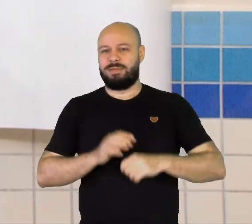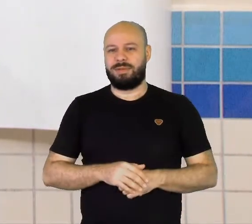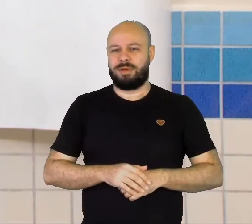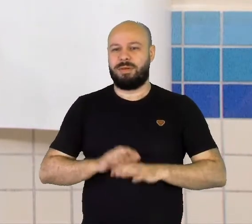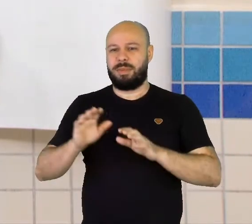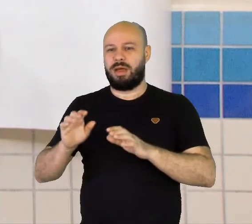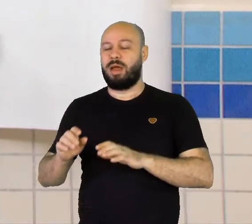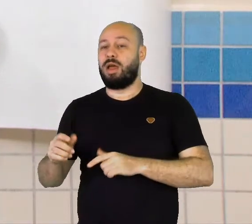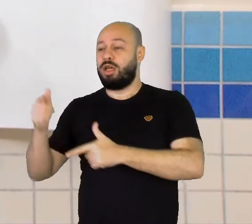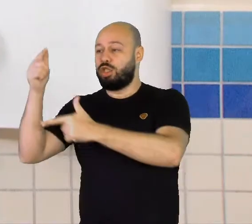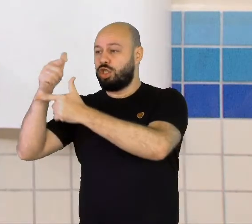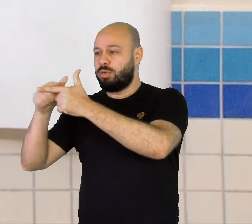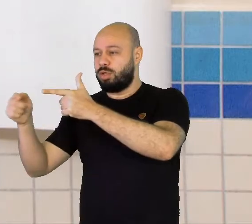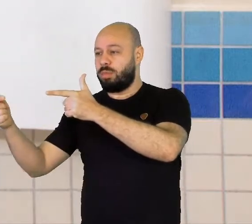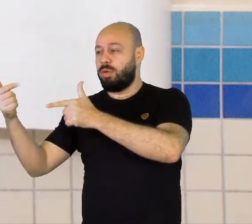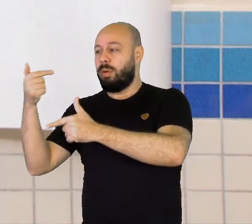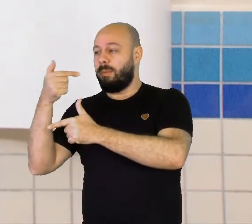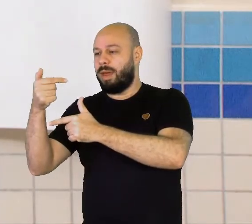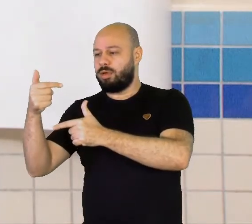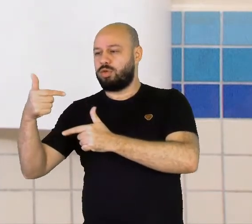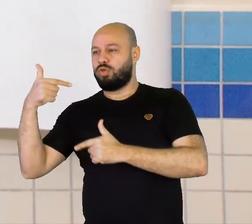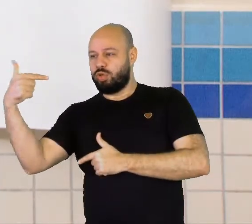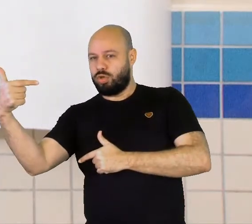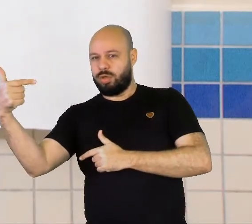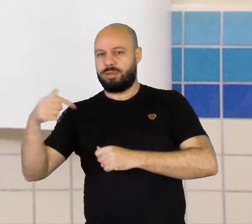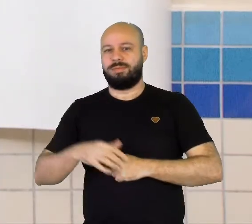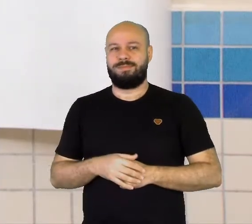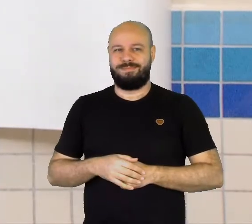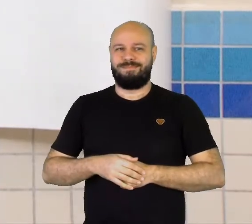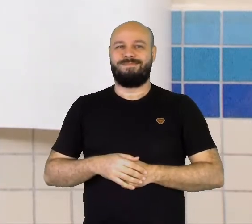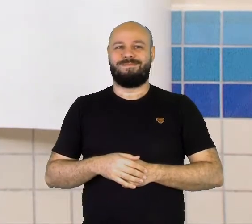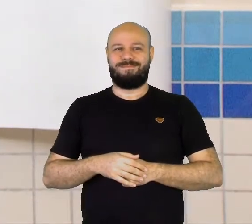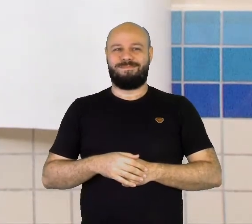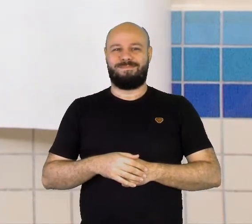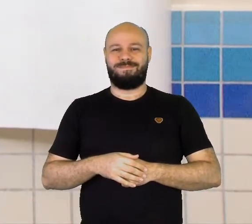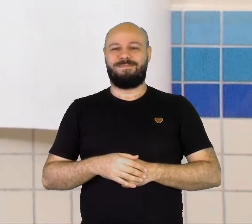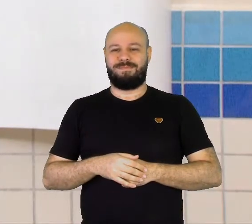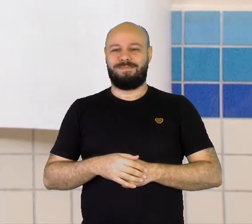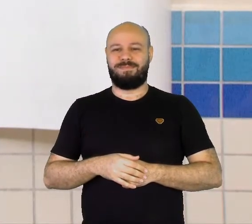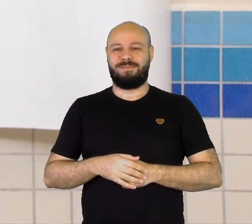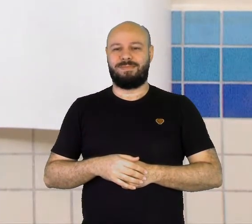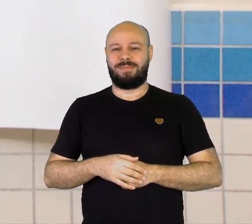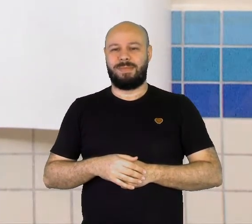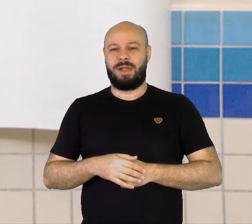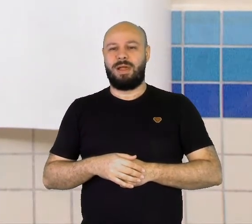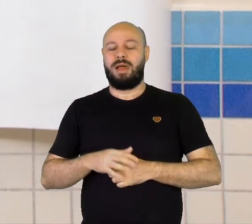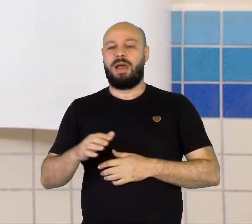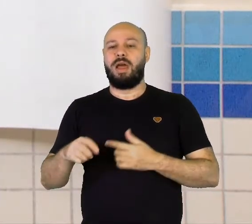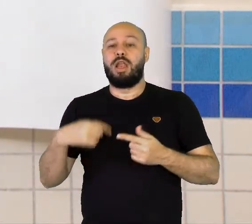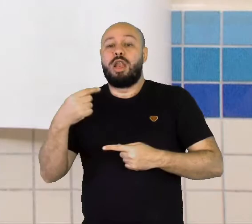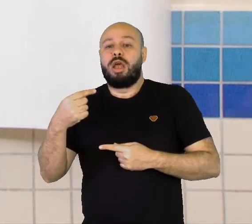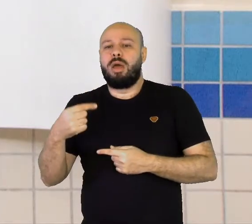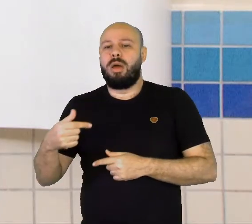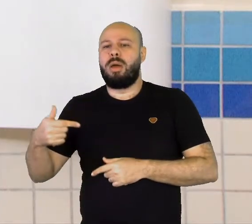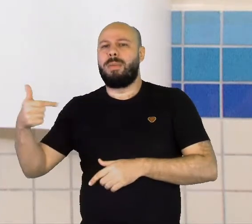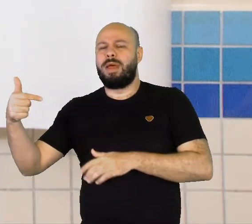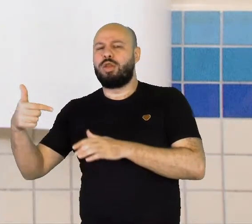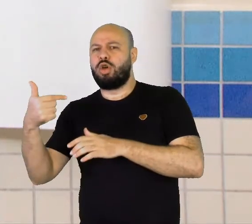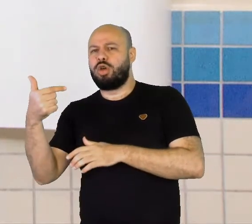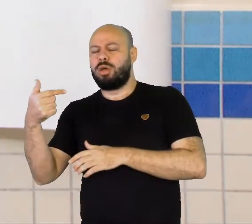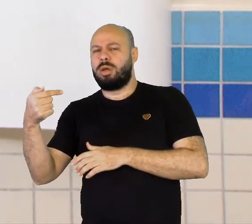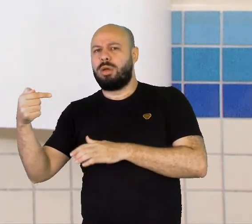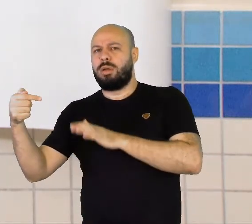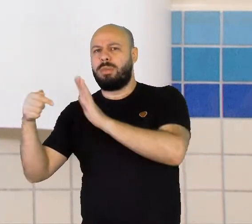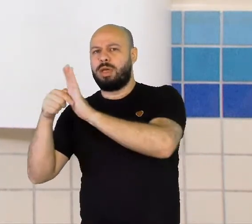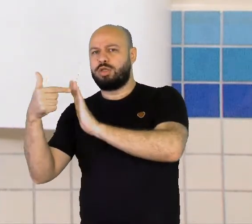Vamos dividir por menos 2. Nos atentando aqui agora, a propriedade. Menos 2x dividido por